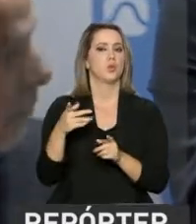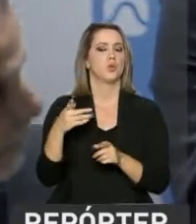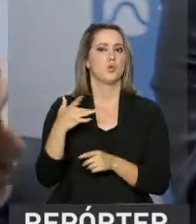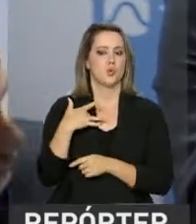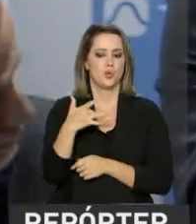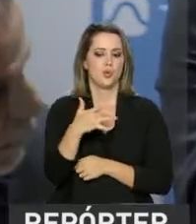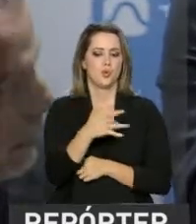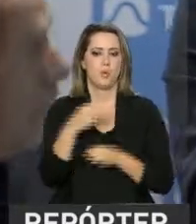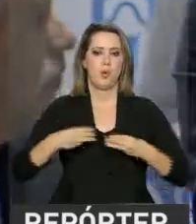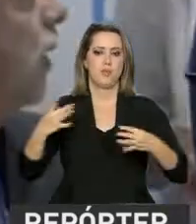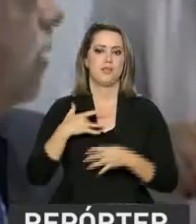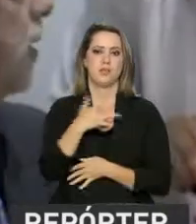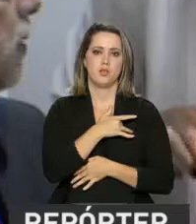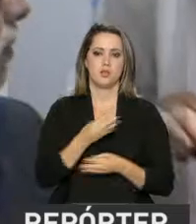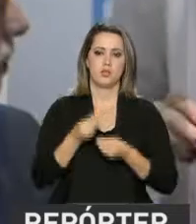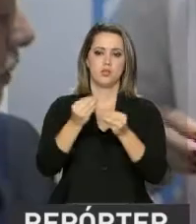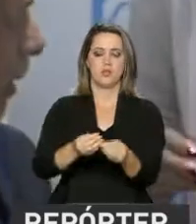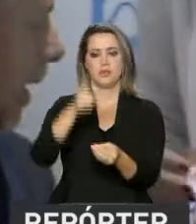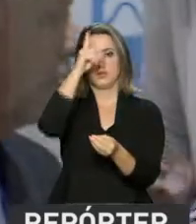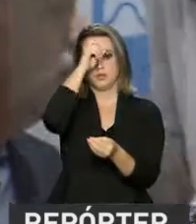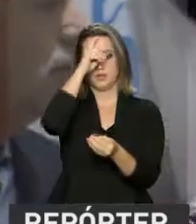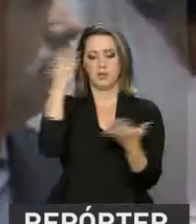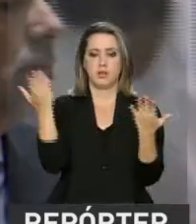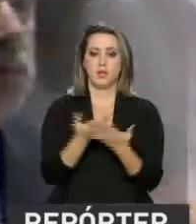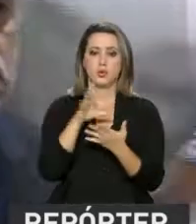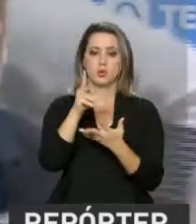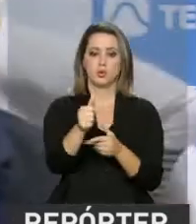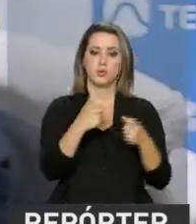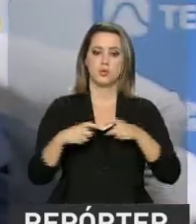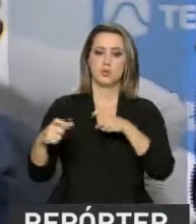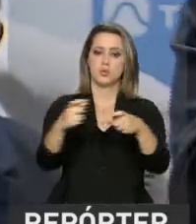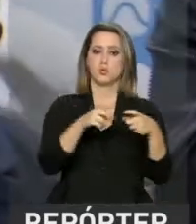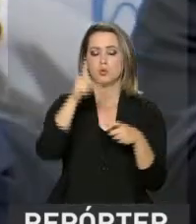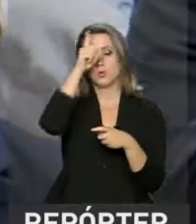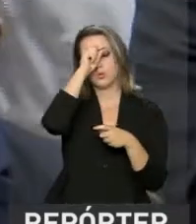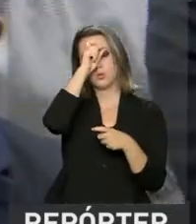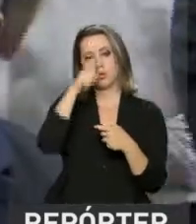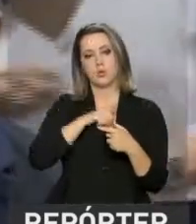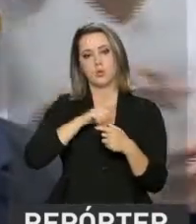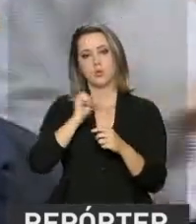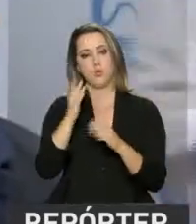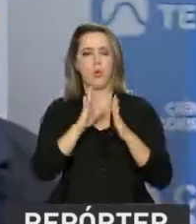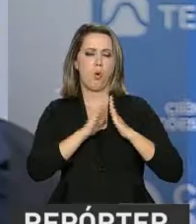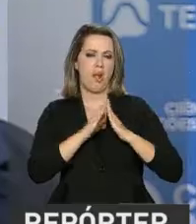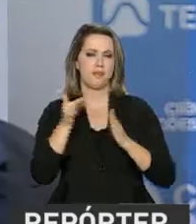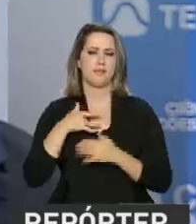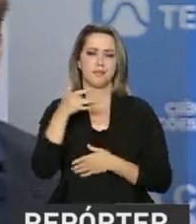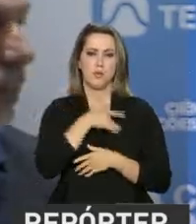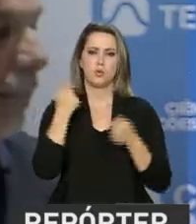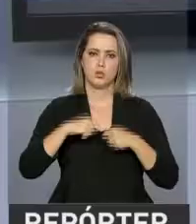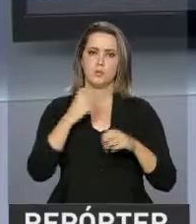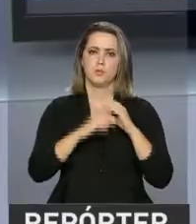também embalada para todas as áreas do rio têm hospitais ou postos de saúde que precisa de